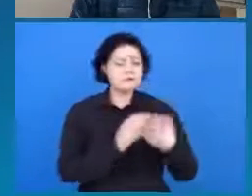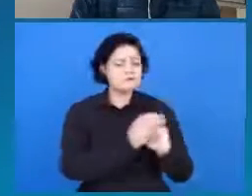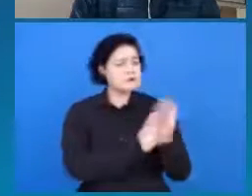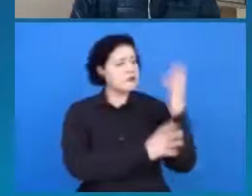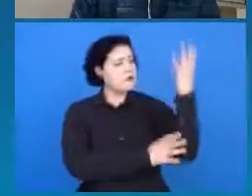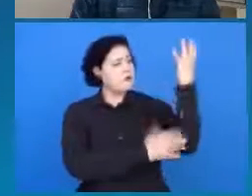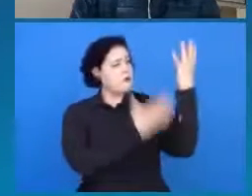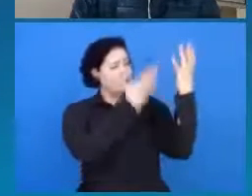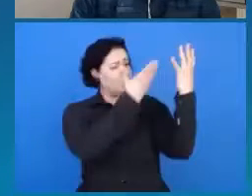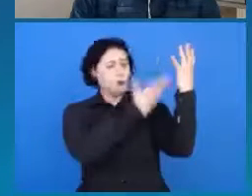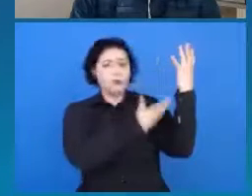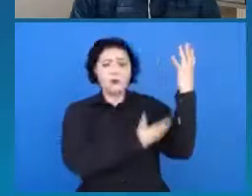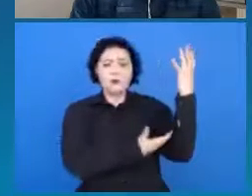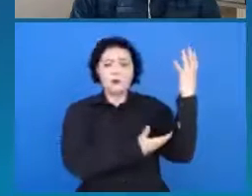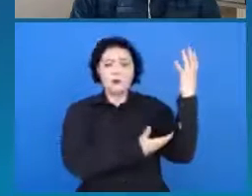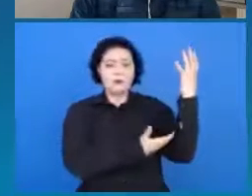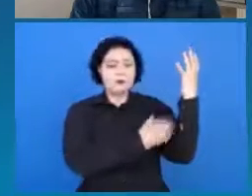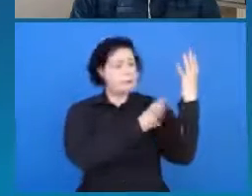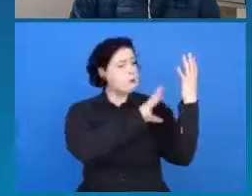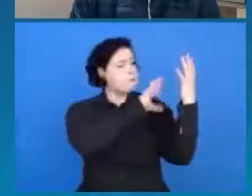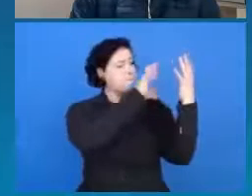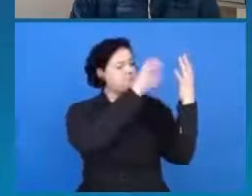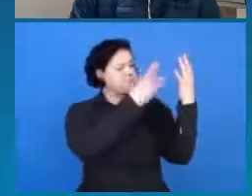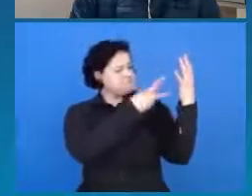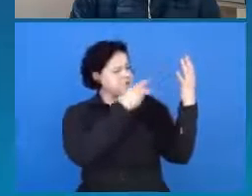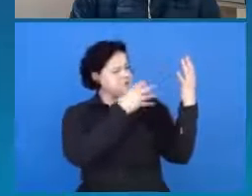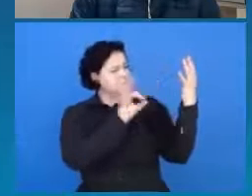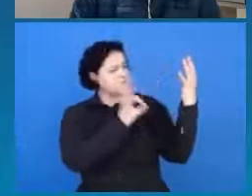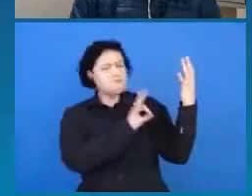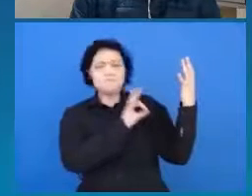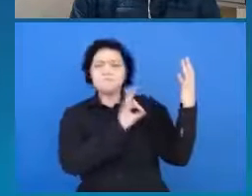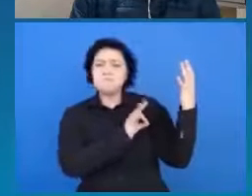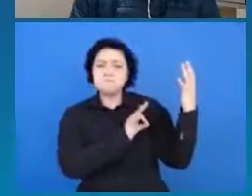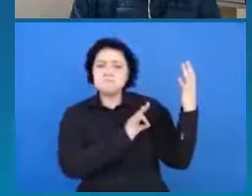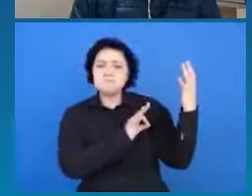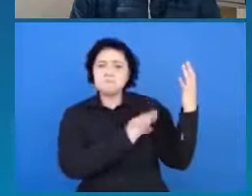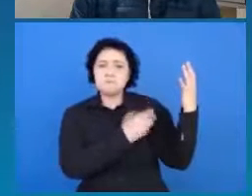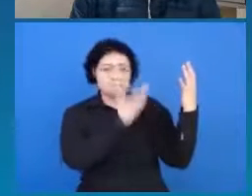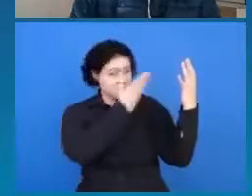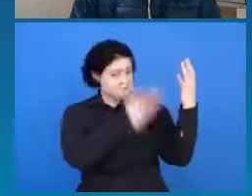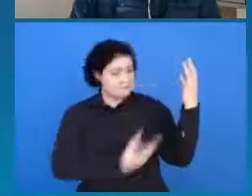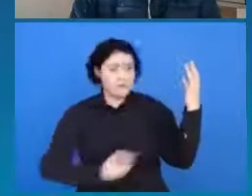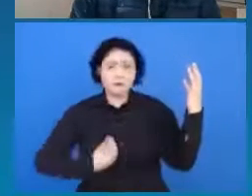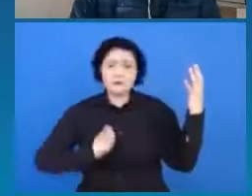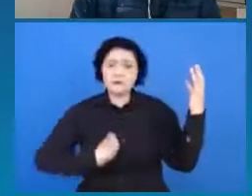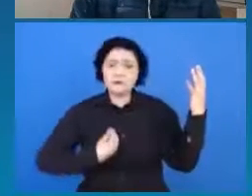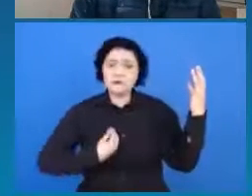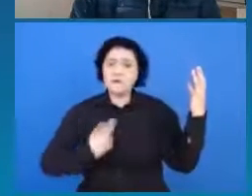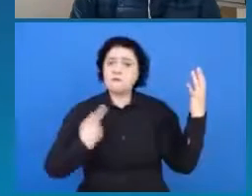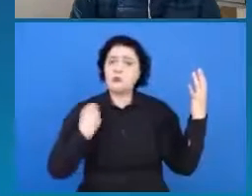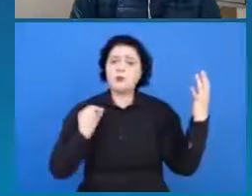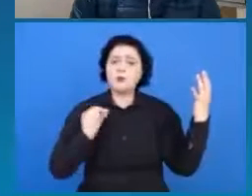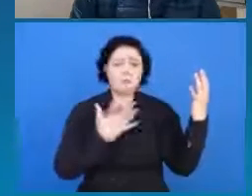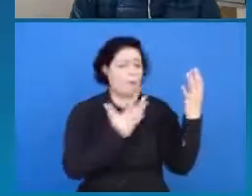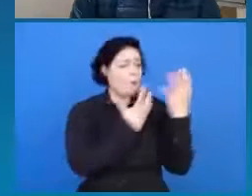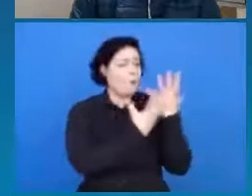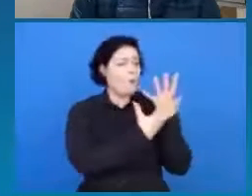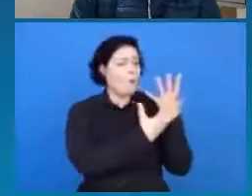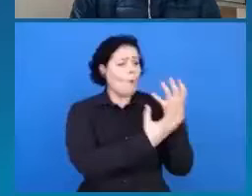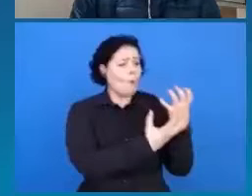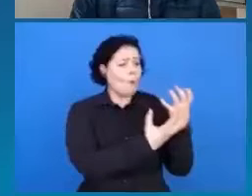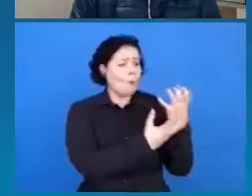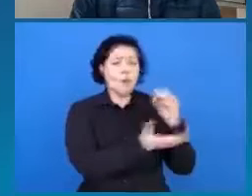normalmente nem mais anotamos a árvore permanece agora aparentando estar vazia